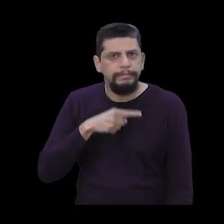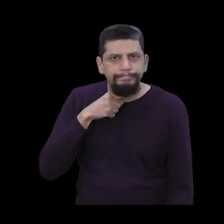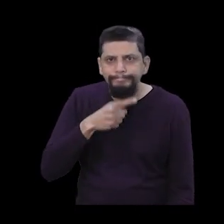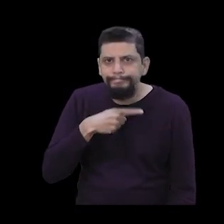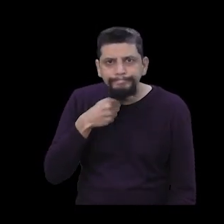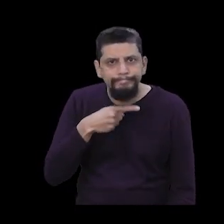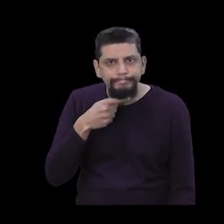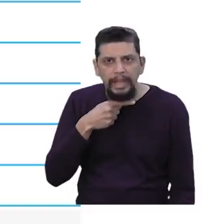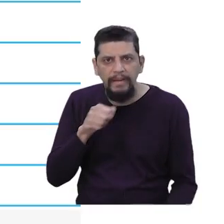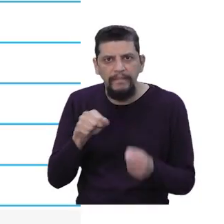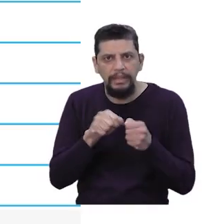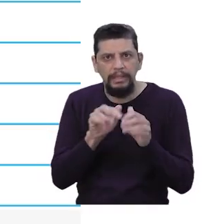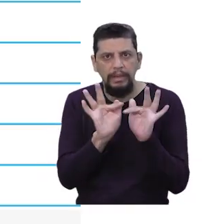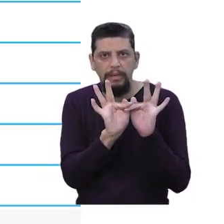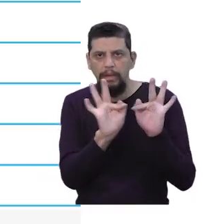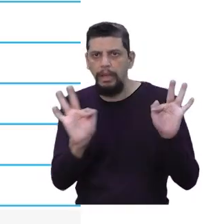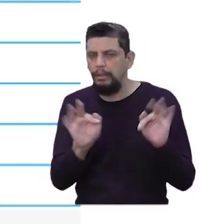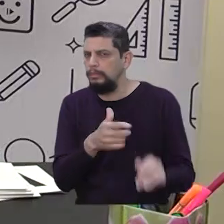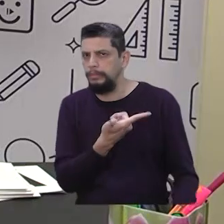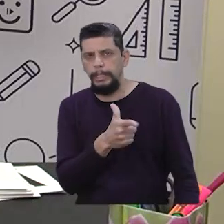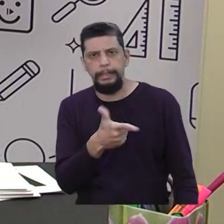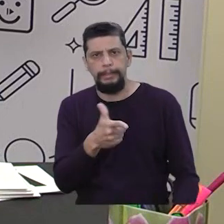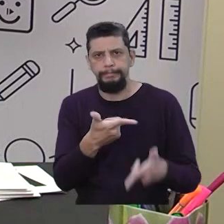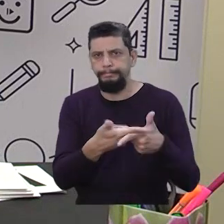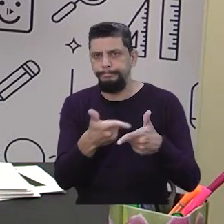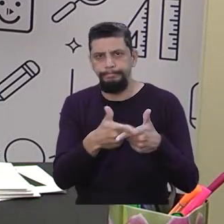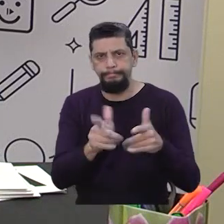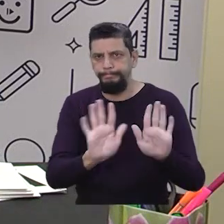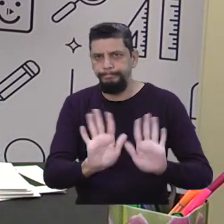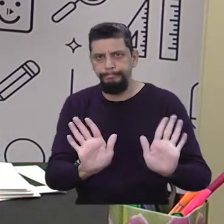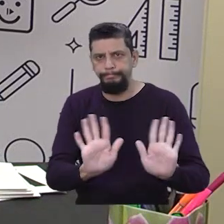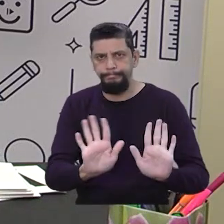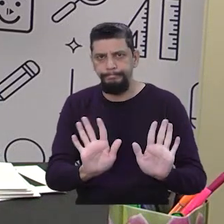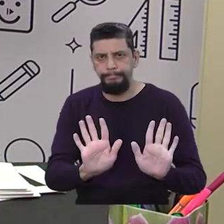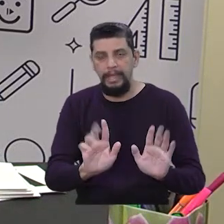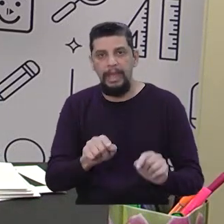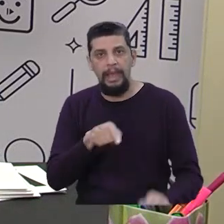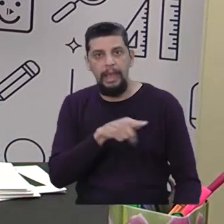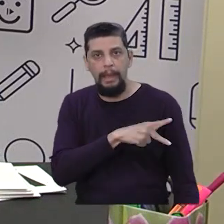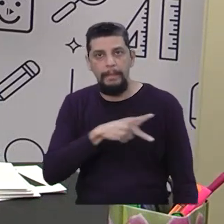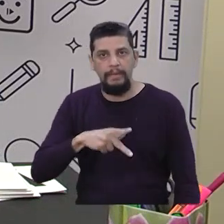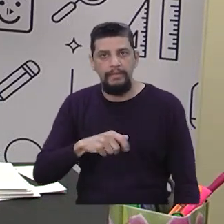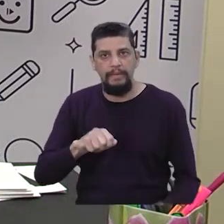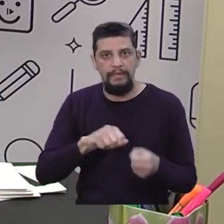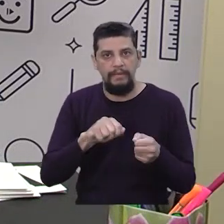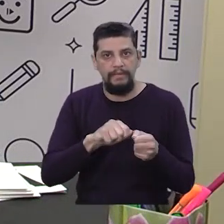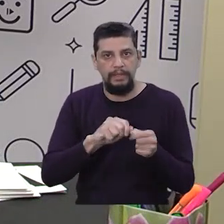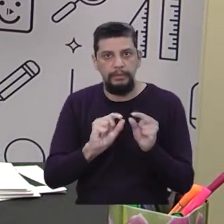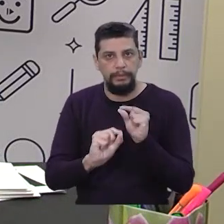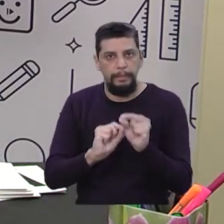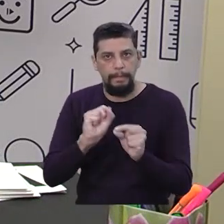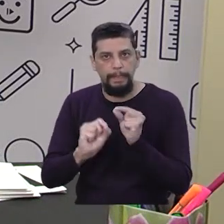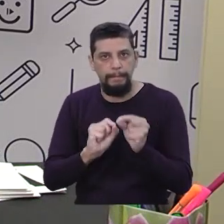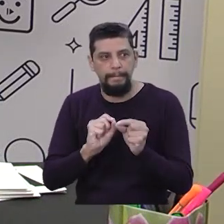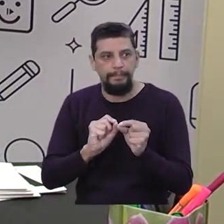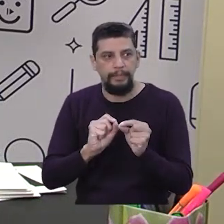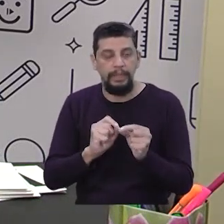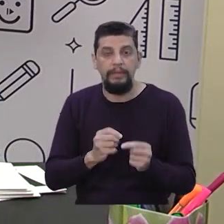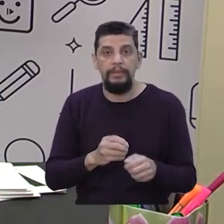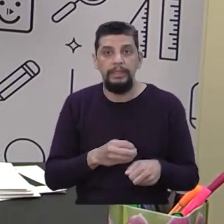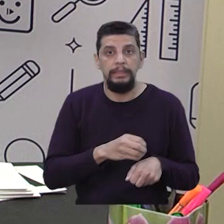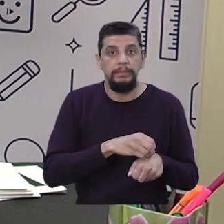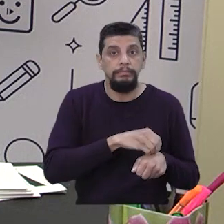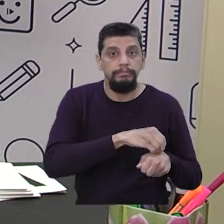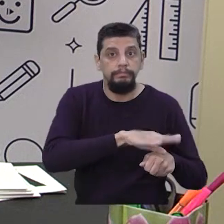não consegue fazer a frase? Não tem problema, minha querida. A professora vai fazer assim, olha. Vou